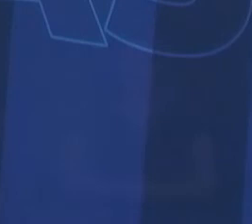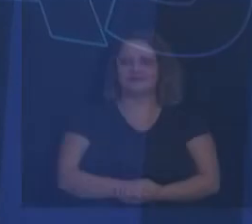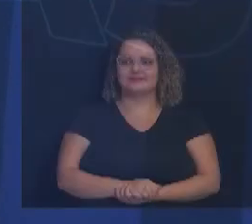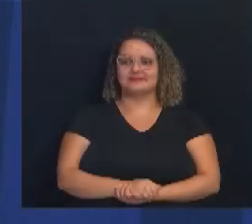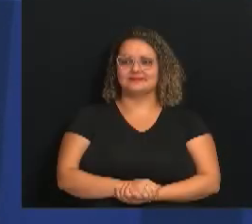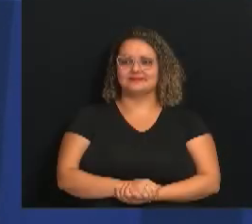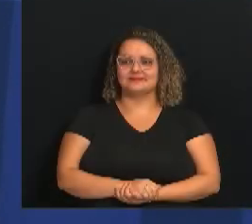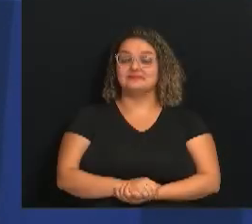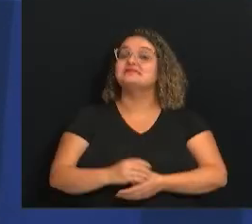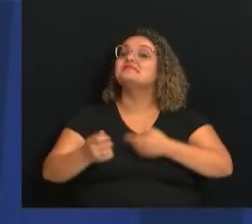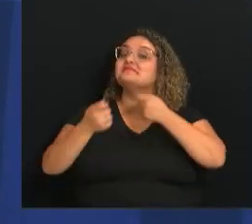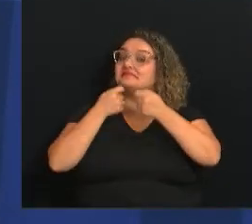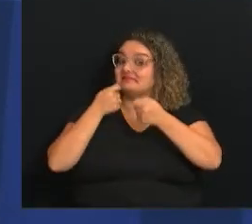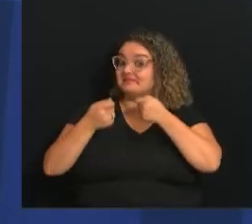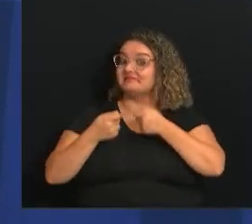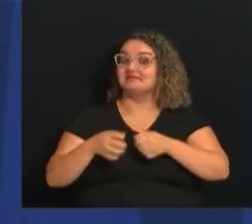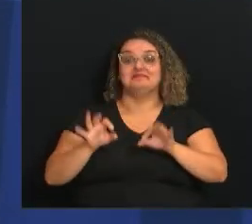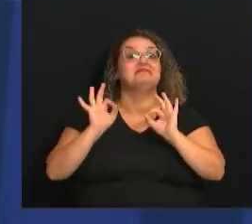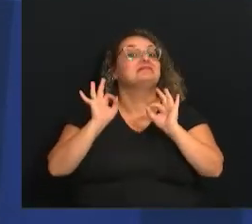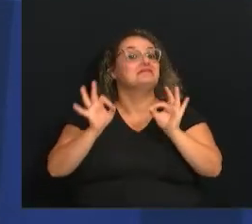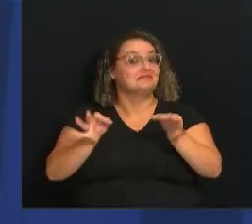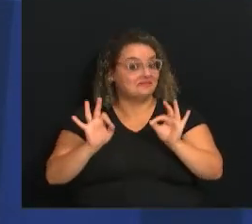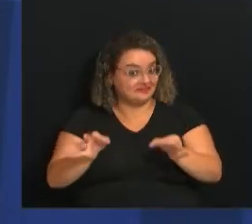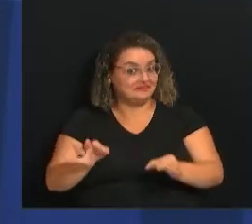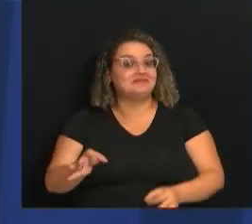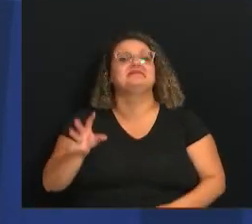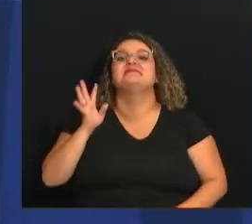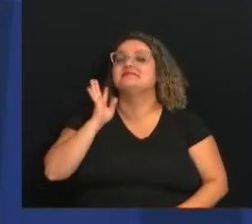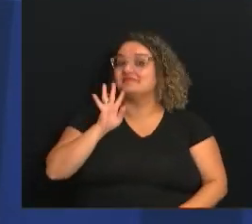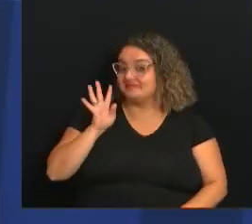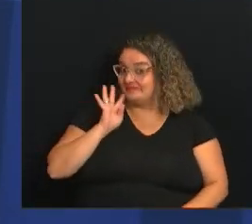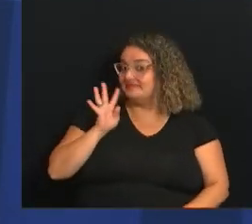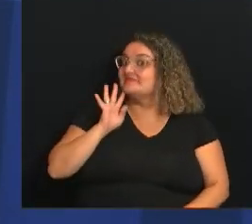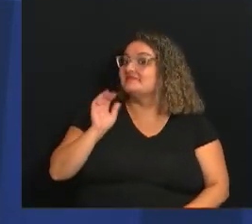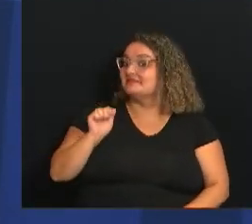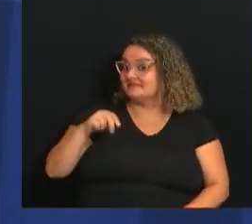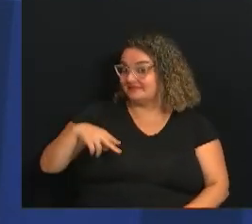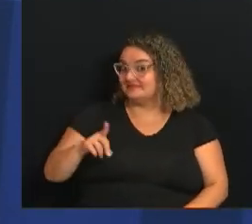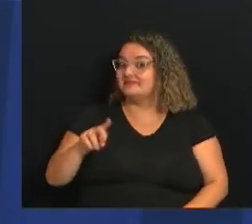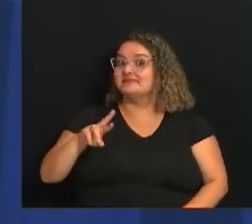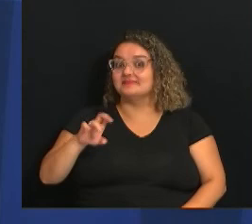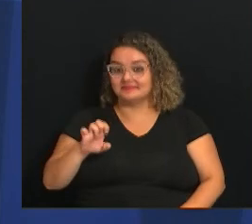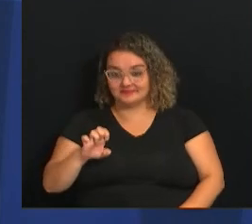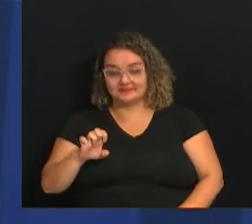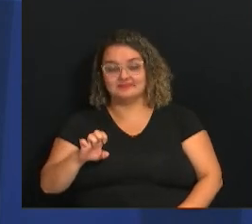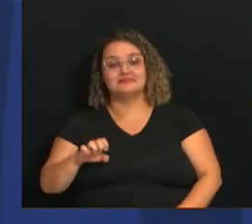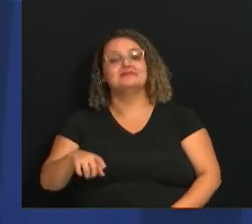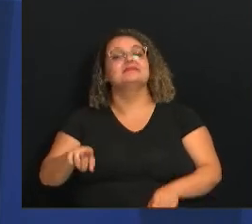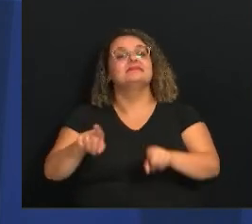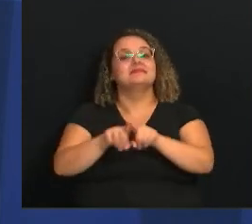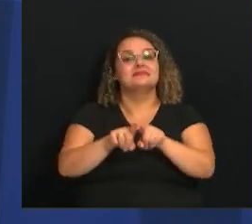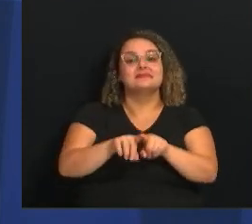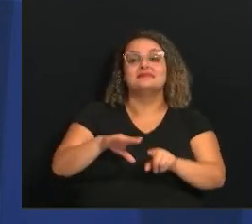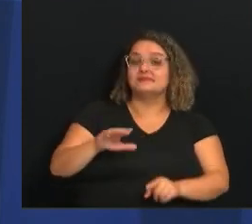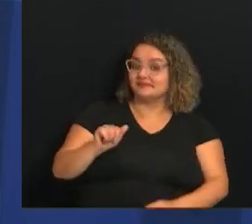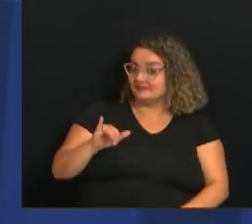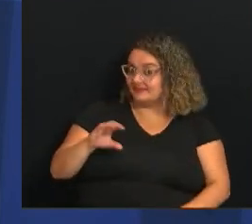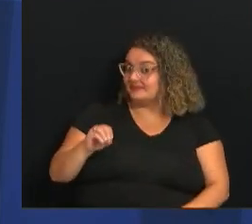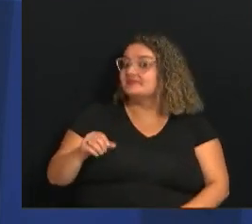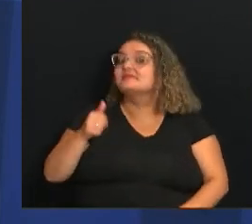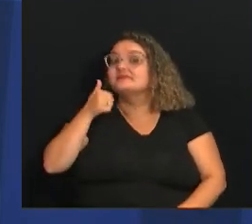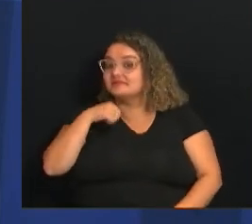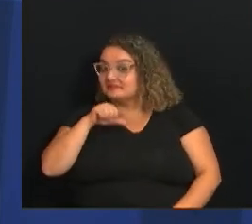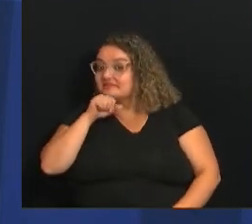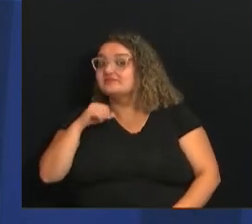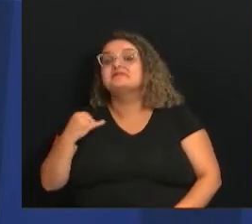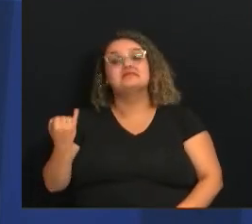Entrevista, sem sombra de dúvidas, muito interessante, né? Do André Aranha aí com o Caio Tempone, com a mãe ao lado também. É sempre interessante